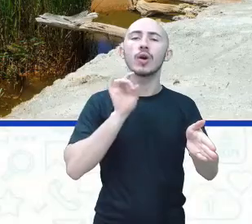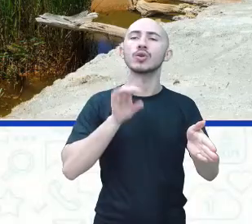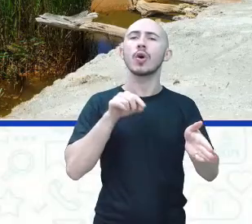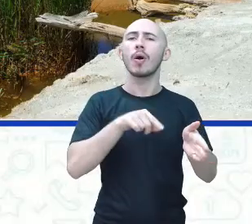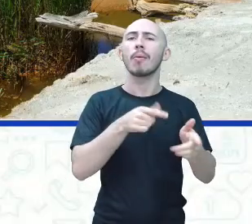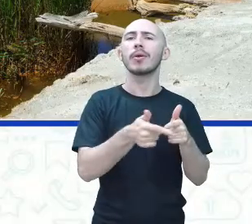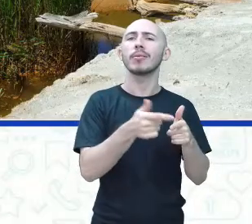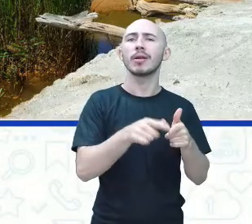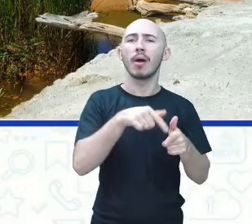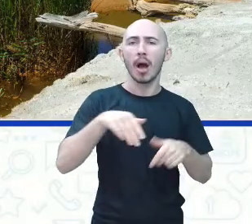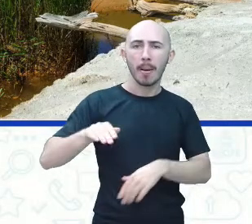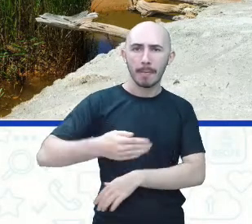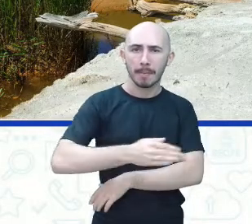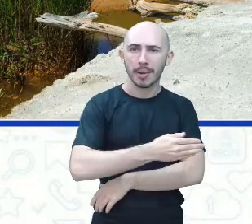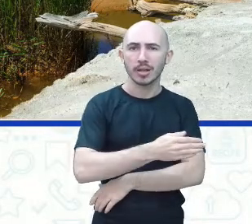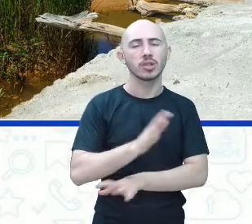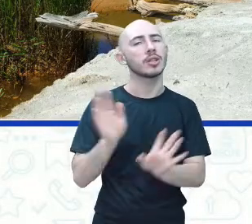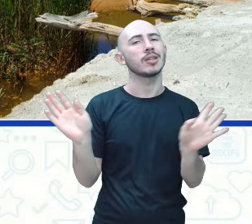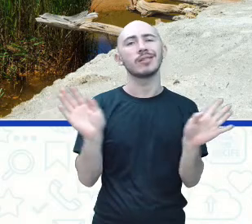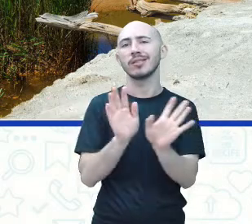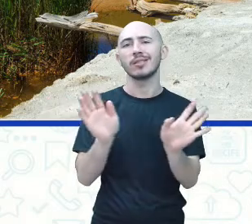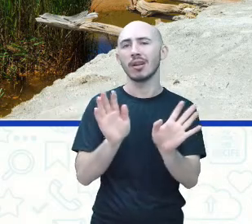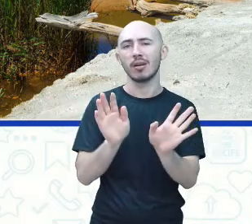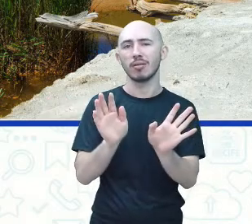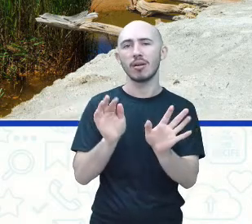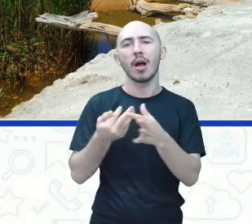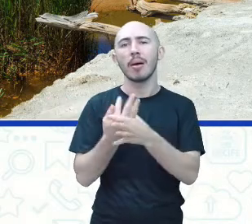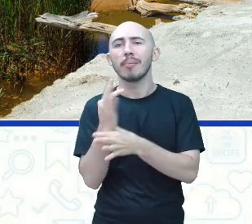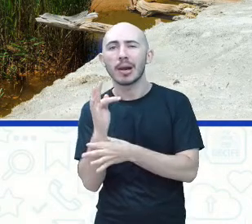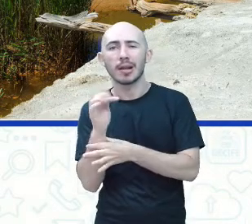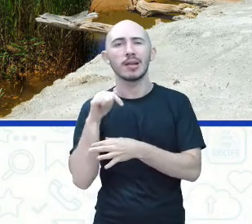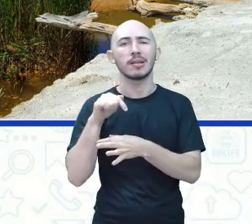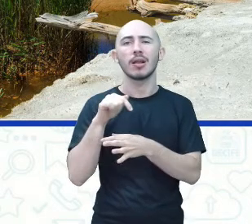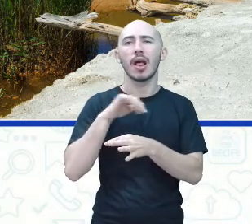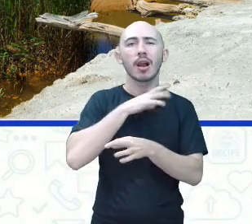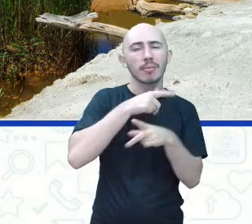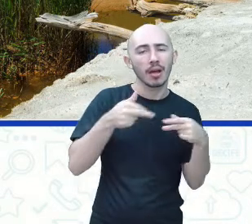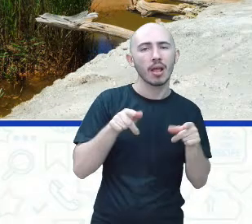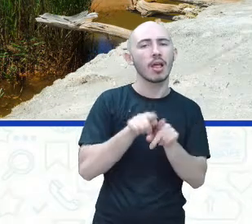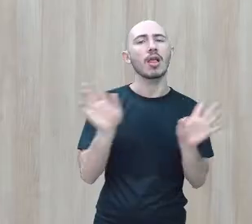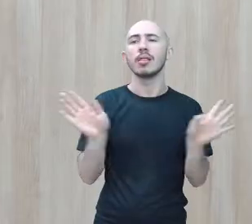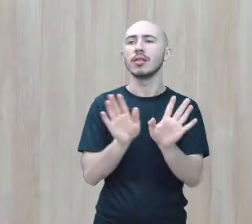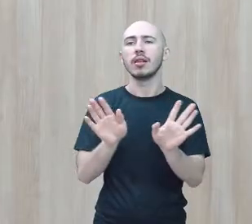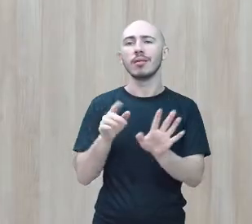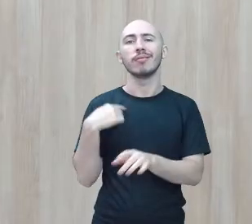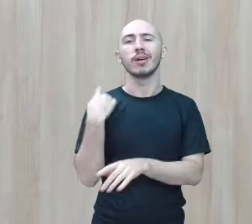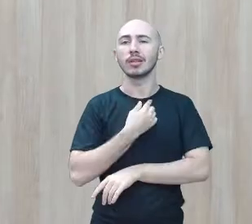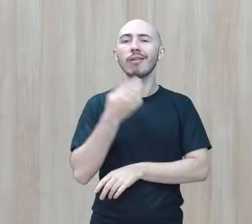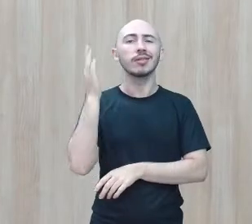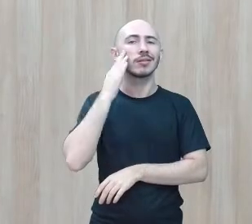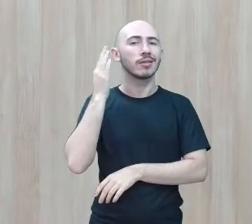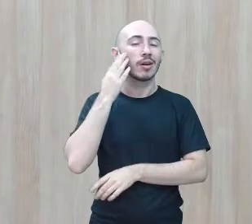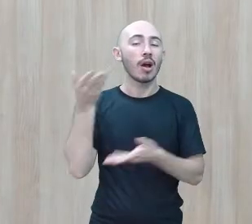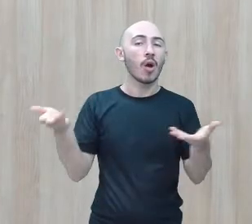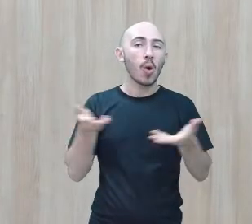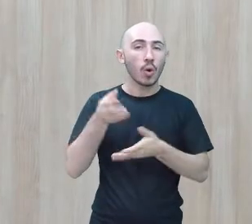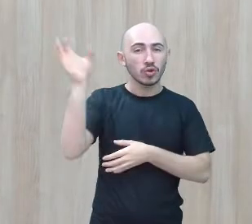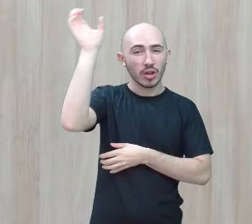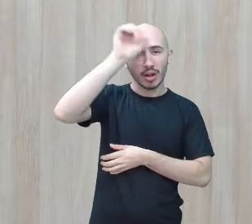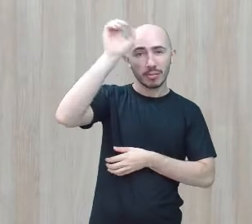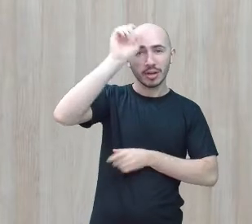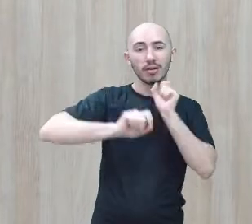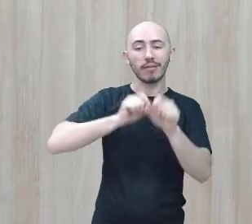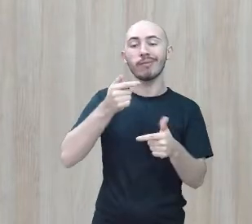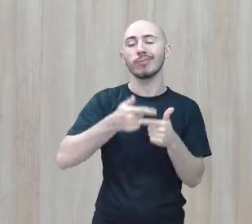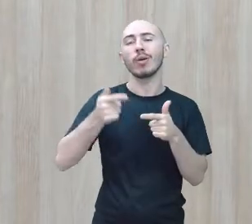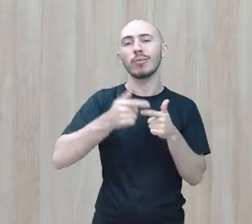peixes e dos animais que vivem ali, e dos vegetais que vivem ali. Não, gente. Nós vamos ver na aula de hoje que esse problema eu